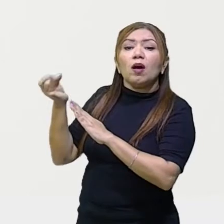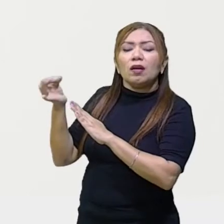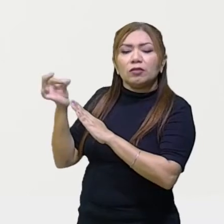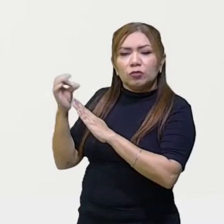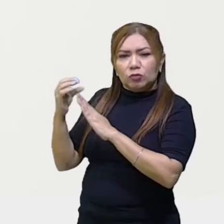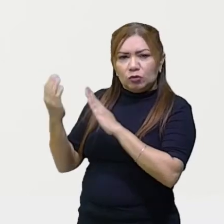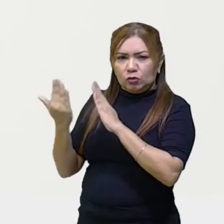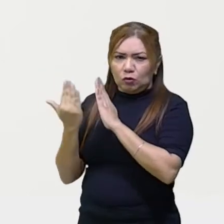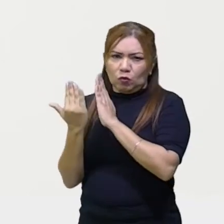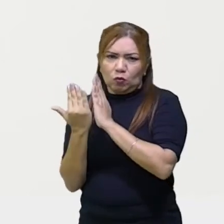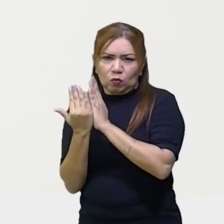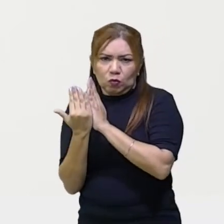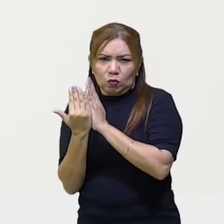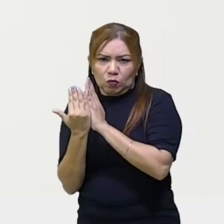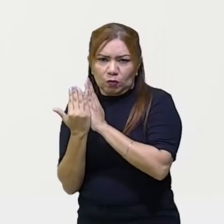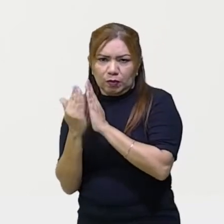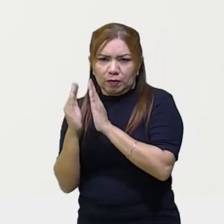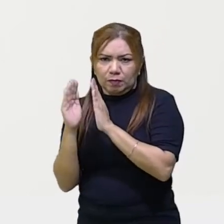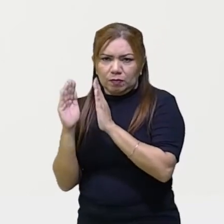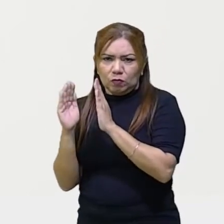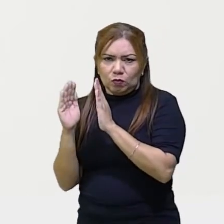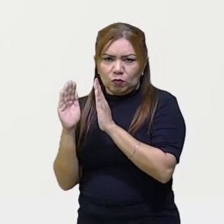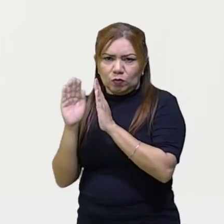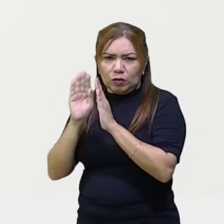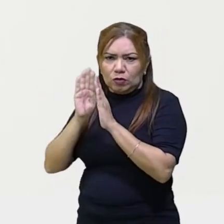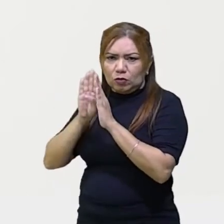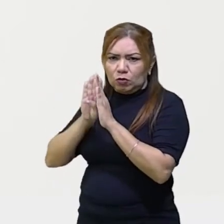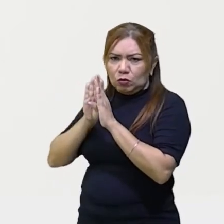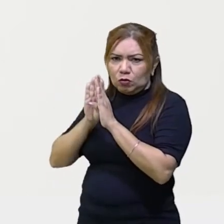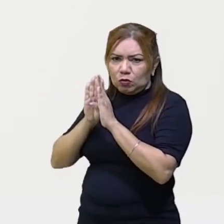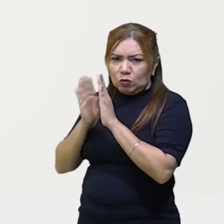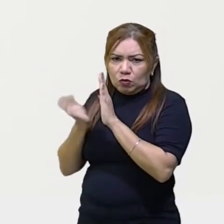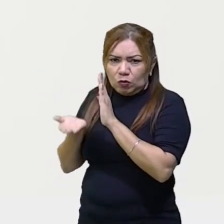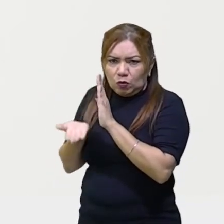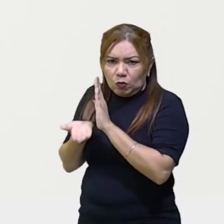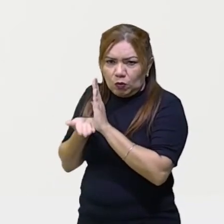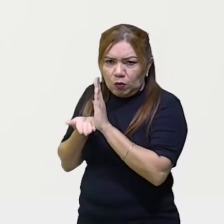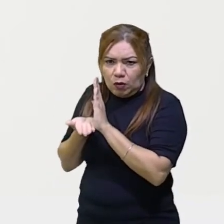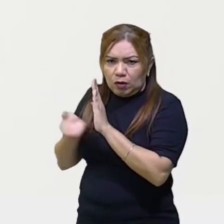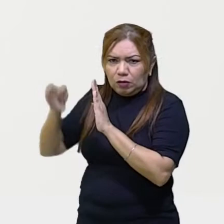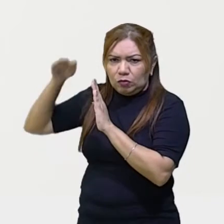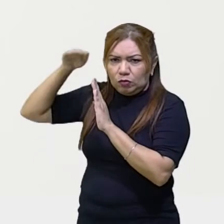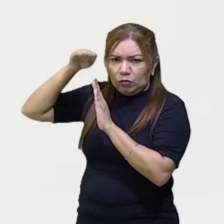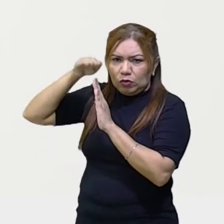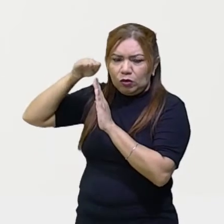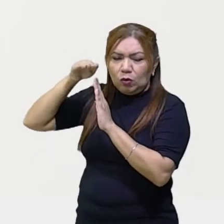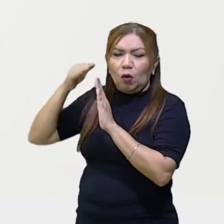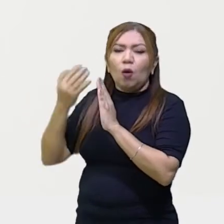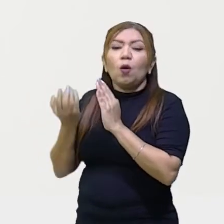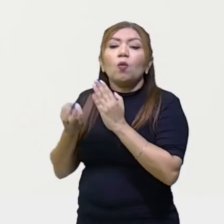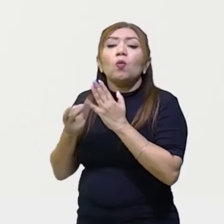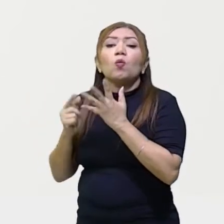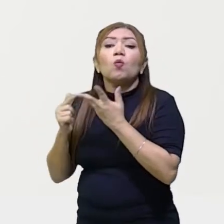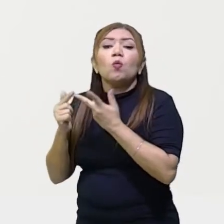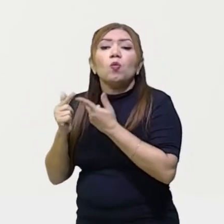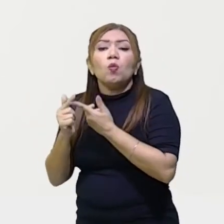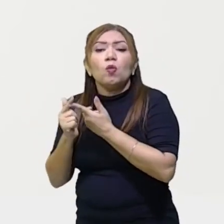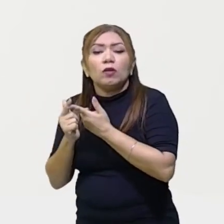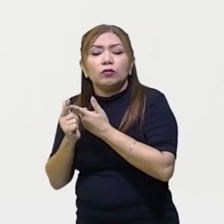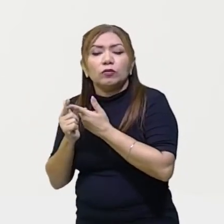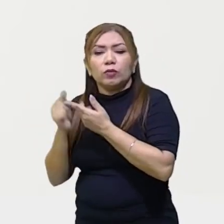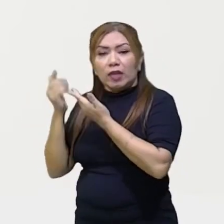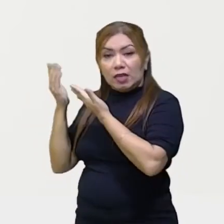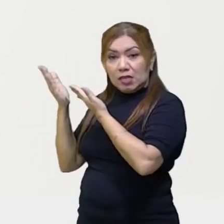tem a outra fácil da lateral aqui a outra lateral ao todo e este